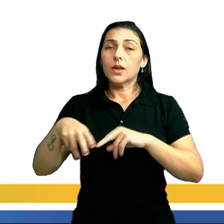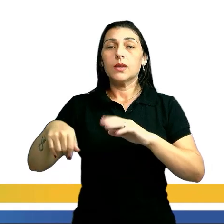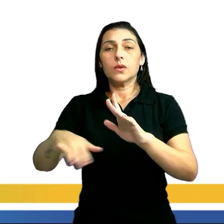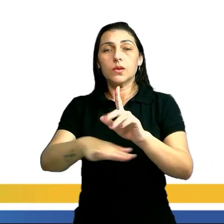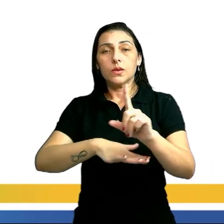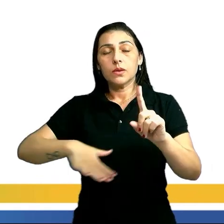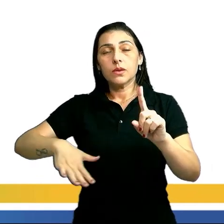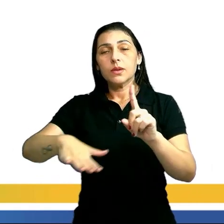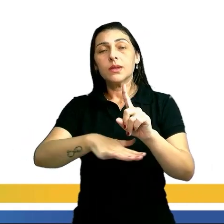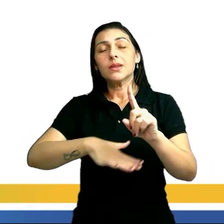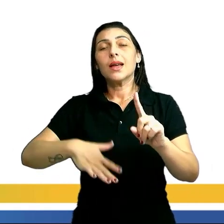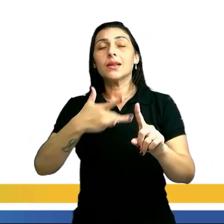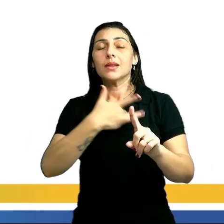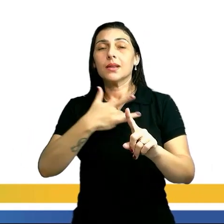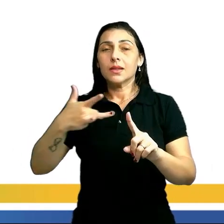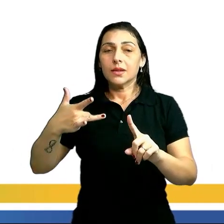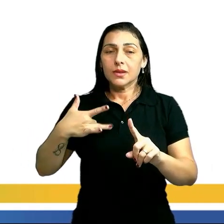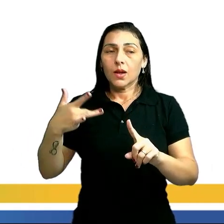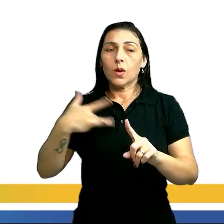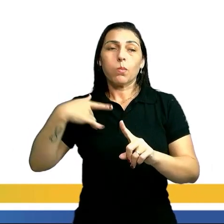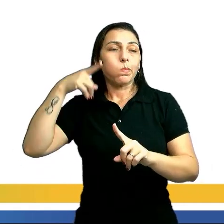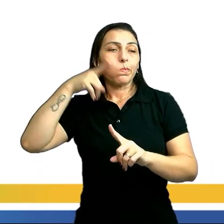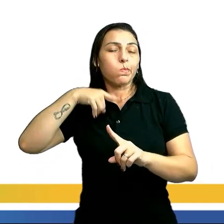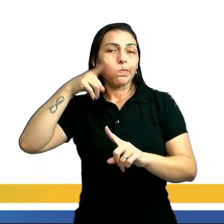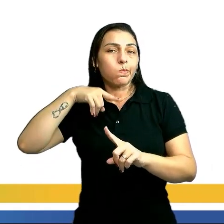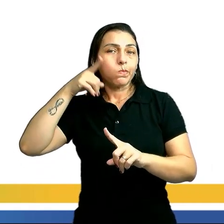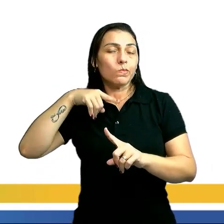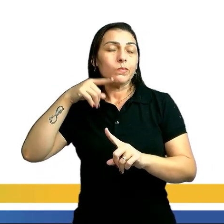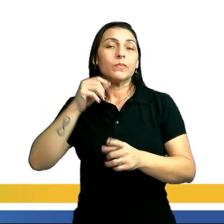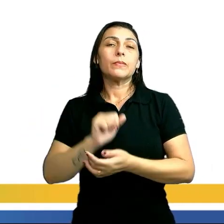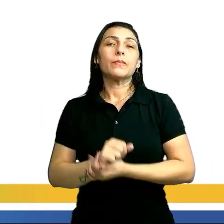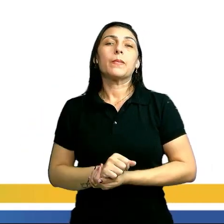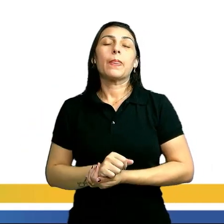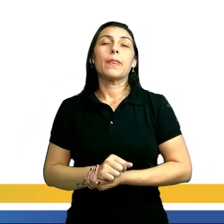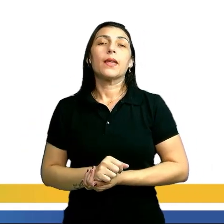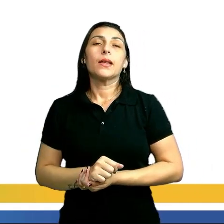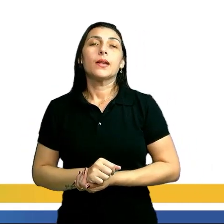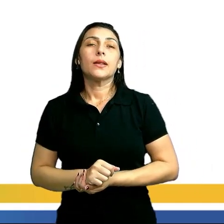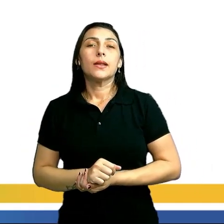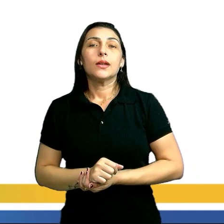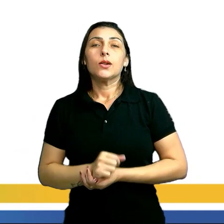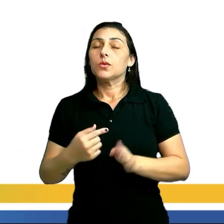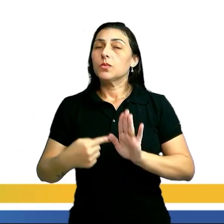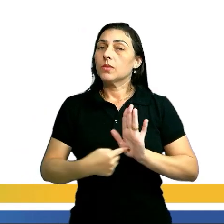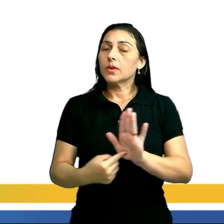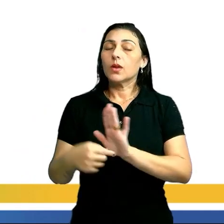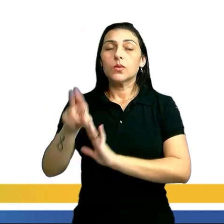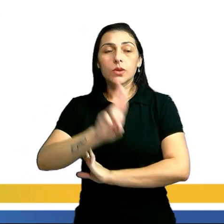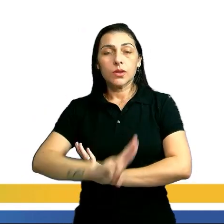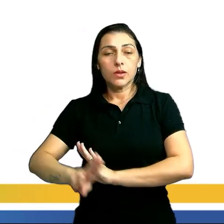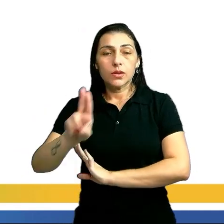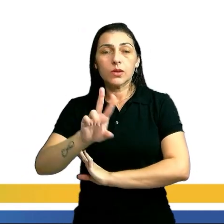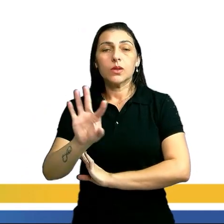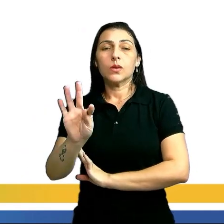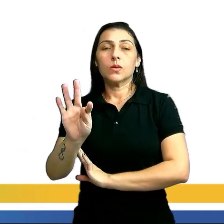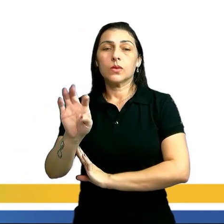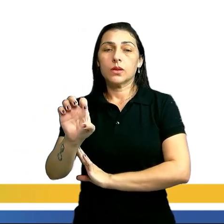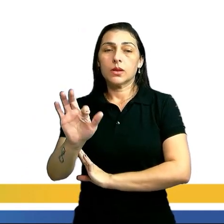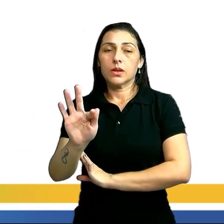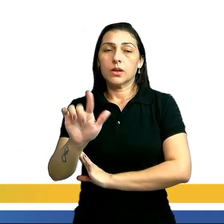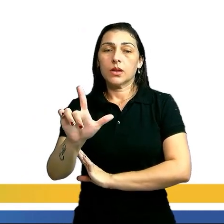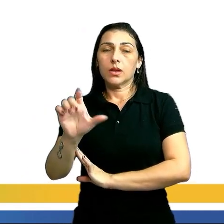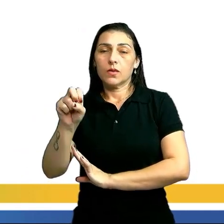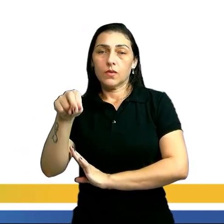aí de saúde, por exemplo, a American Cancer Society, elas não indicam muito a utilização do Teflon justamente